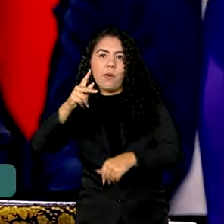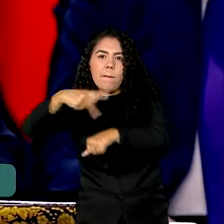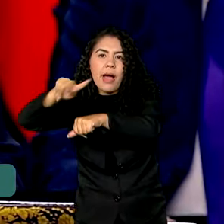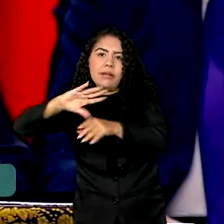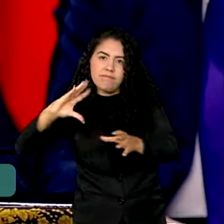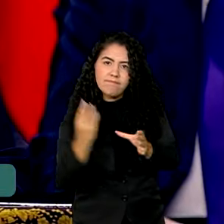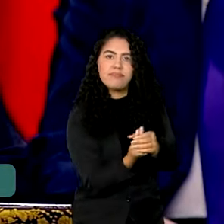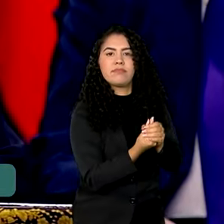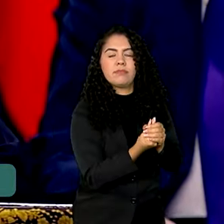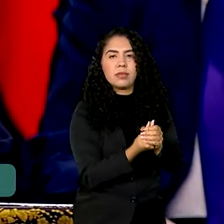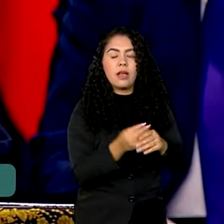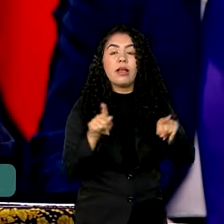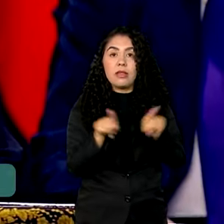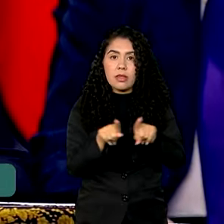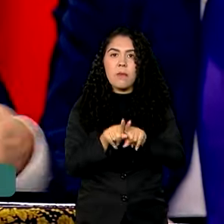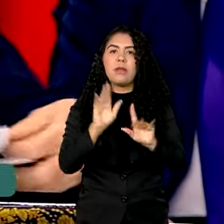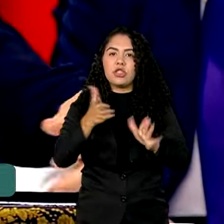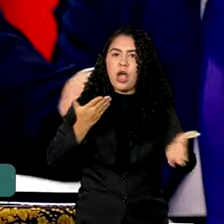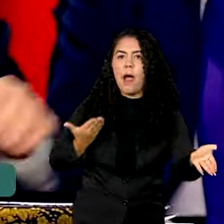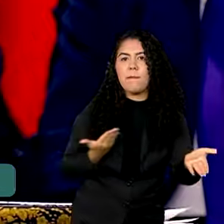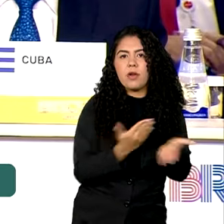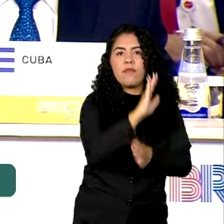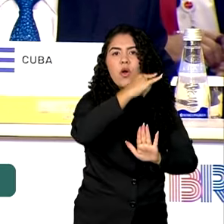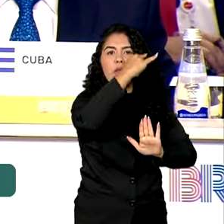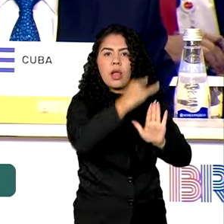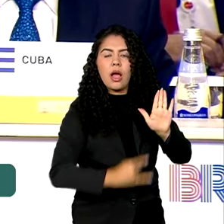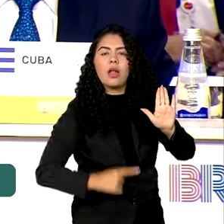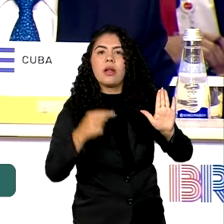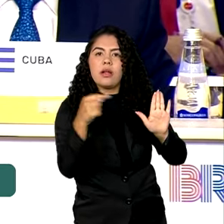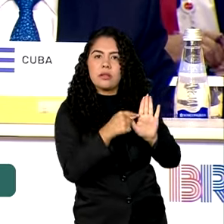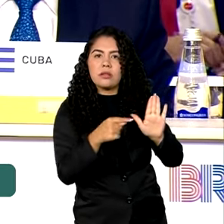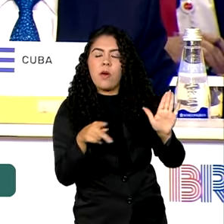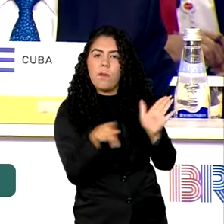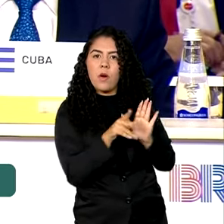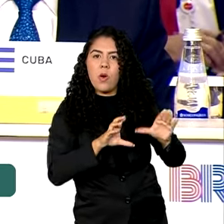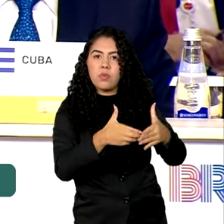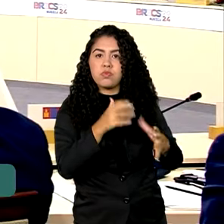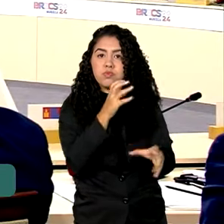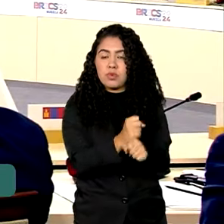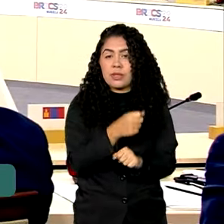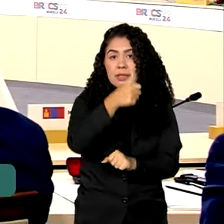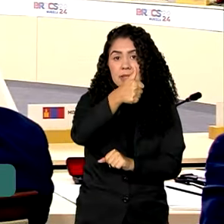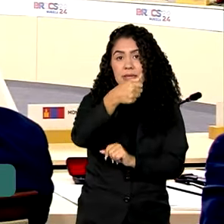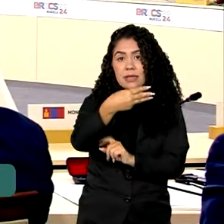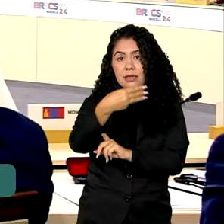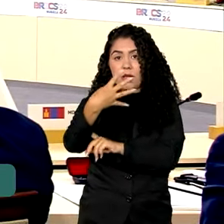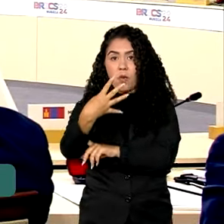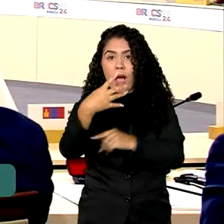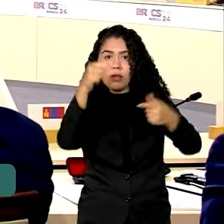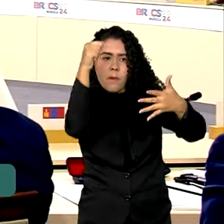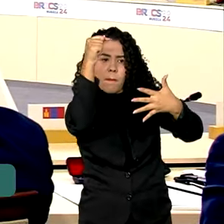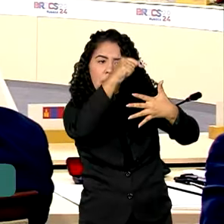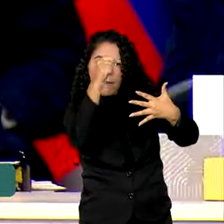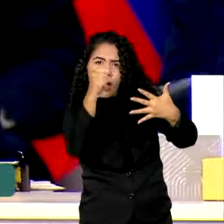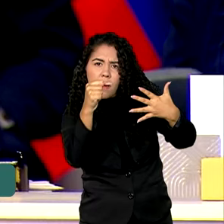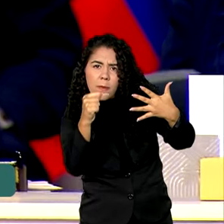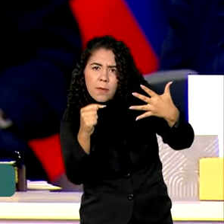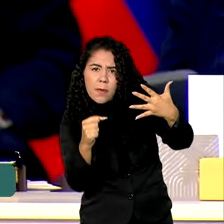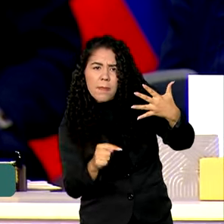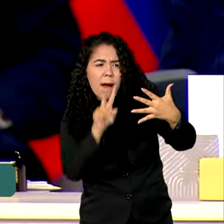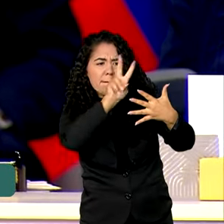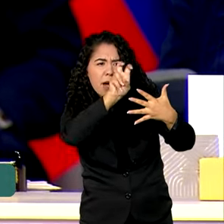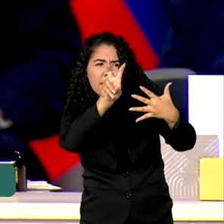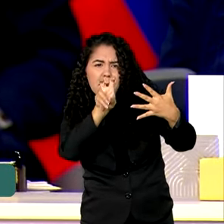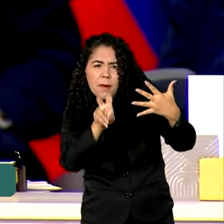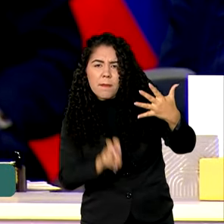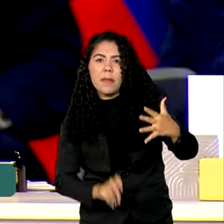Também foi aprovada a declaração final da cúpula, com 134 pontos, que tratam, entre outros temas, do combate